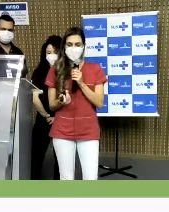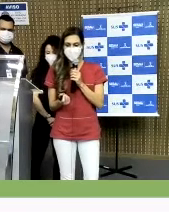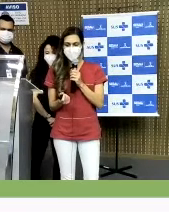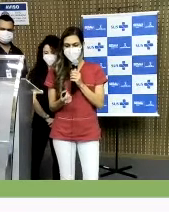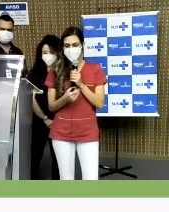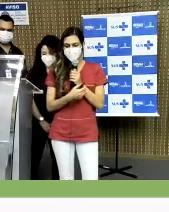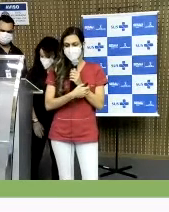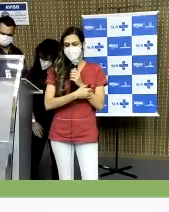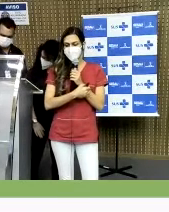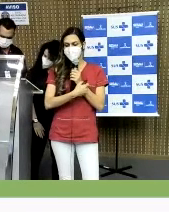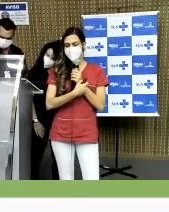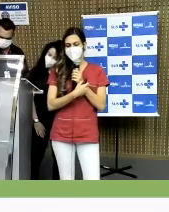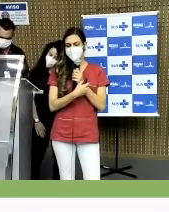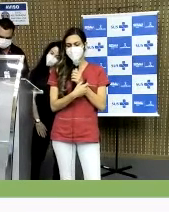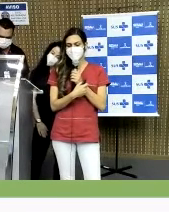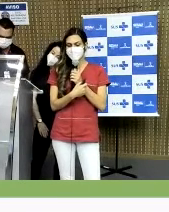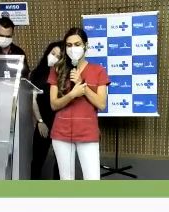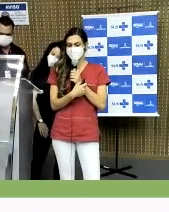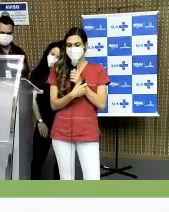e os 3 atuam como preceptoria.